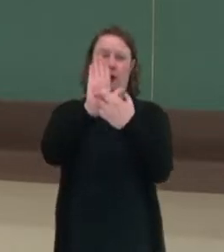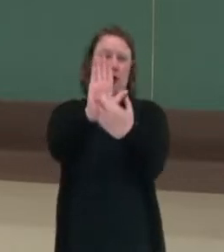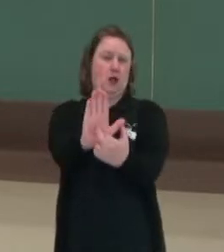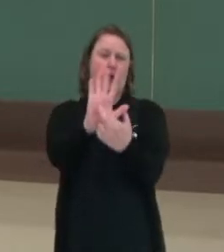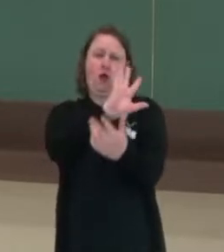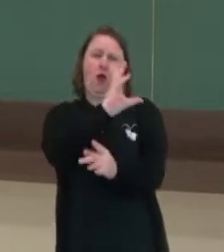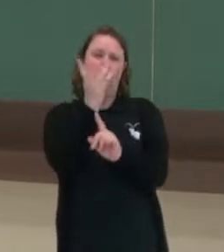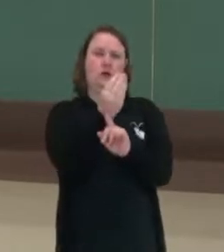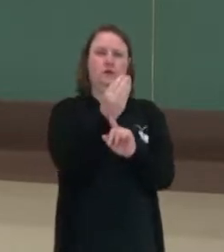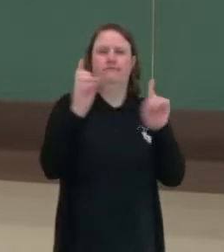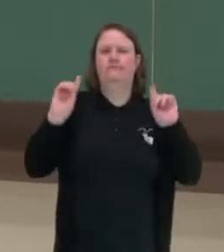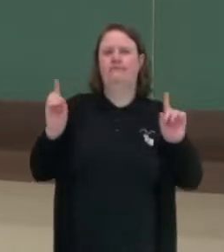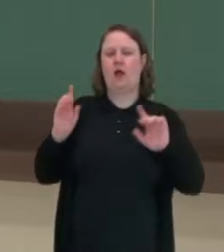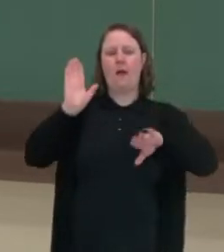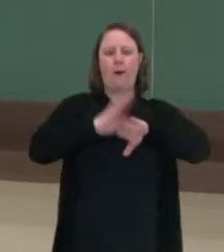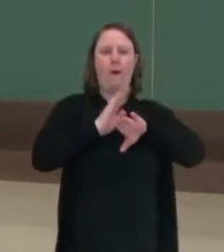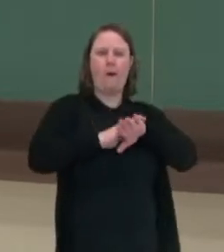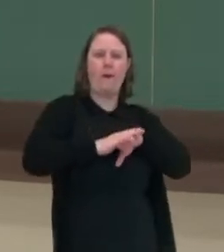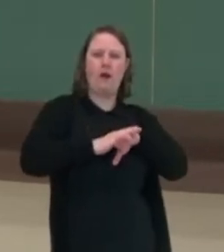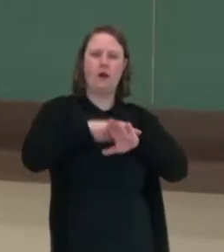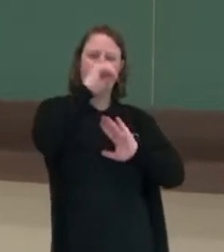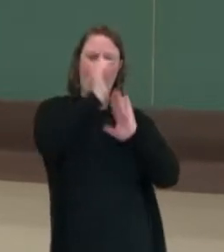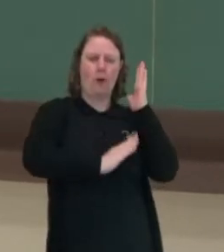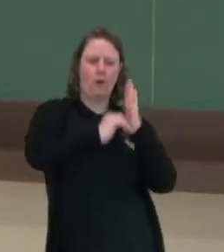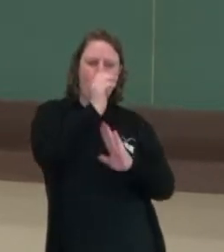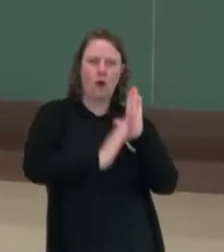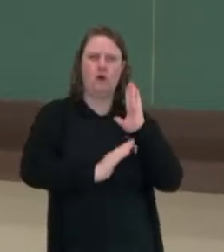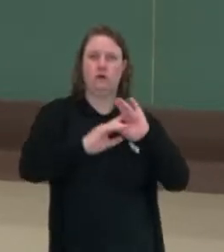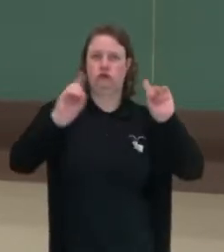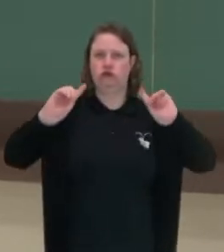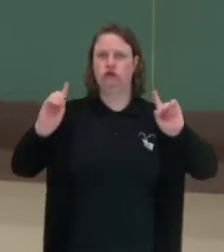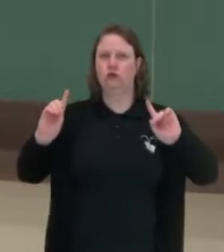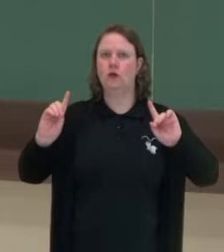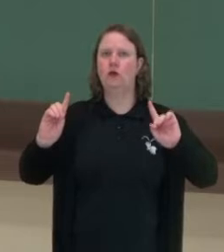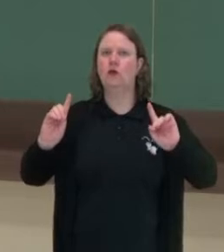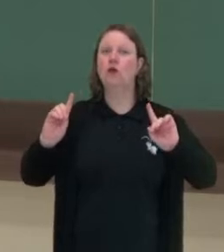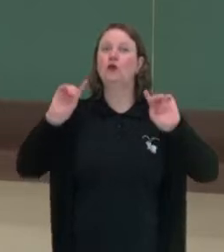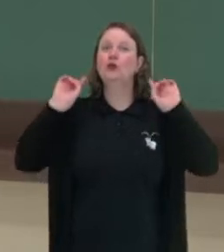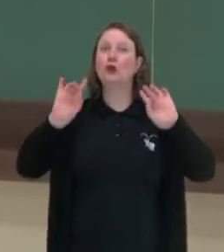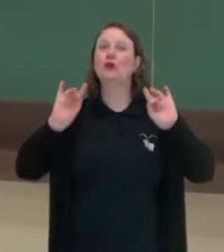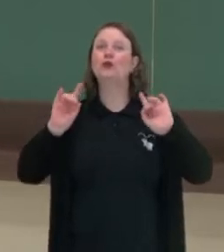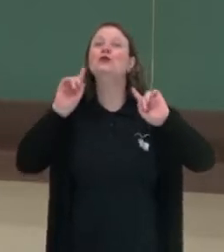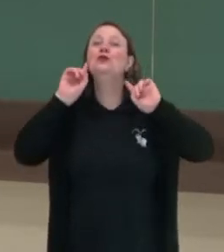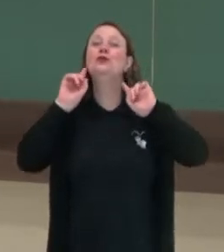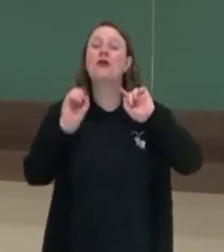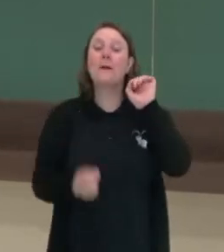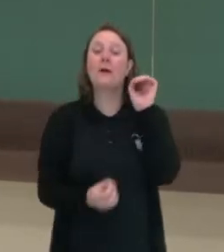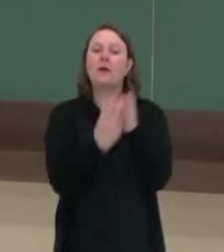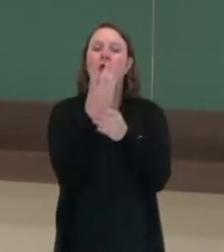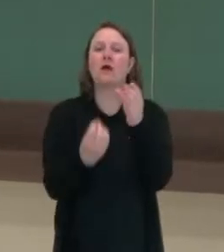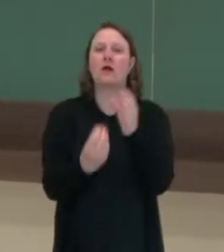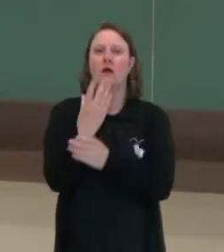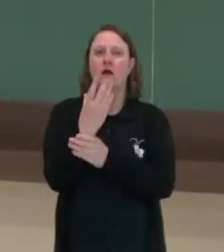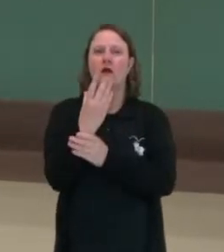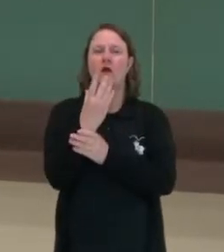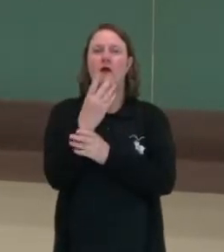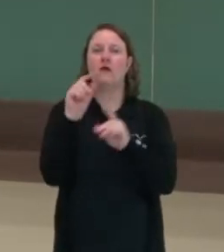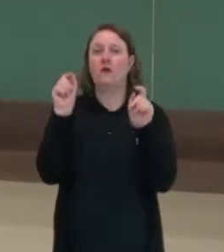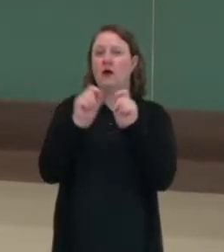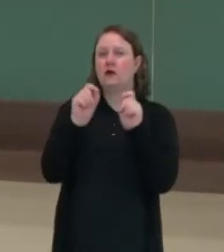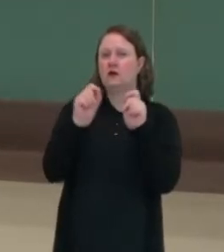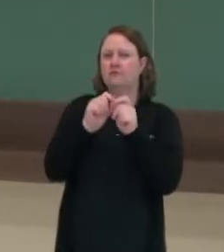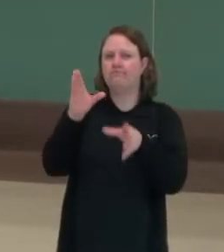a apropriação do artista sobre o ambiente, o meio ambiente, para criar uma obra, para